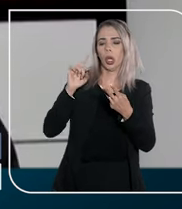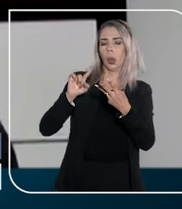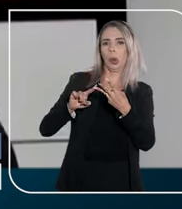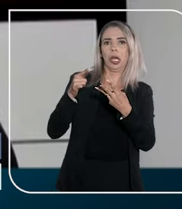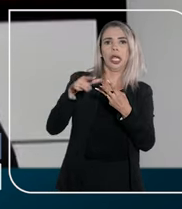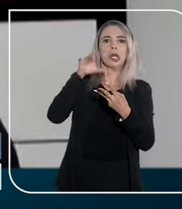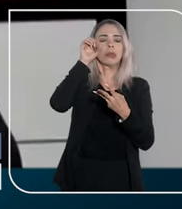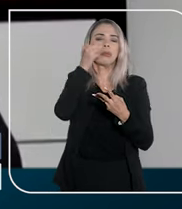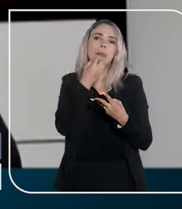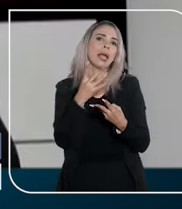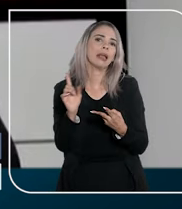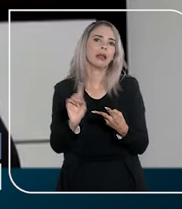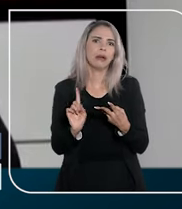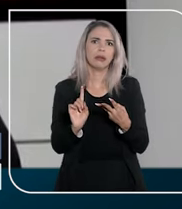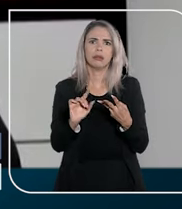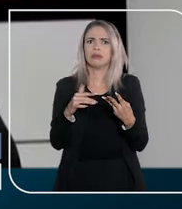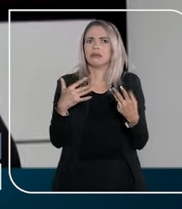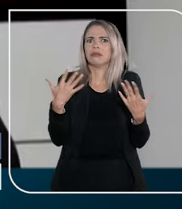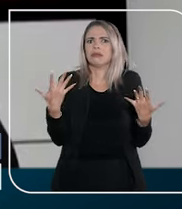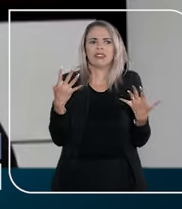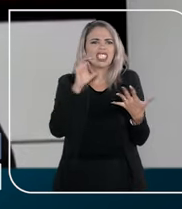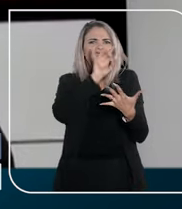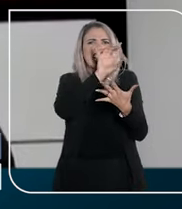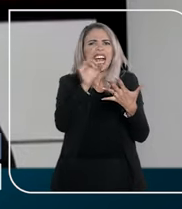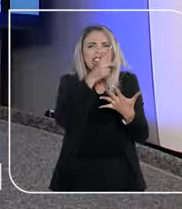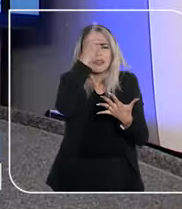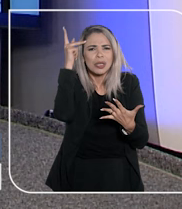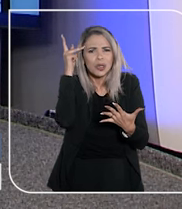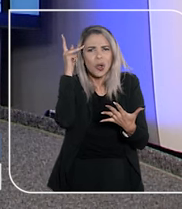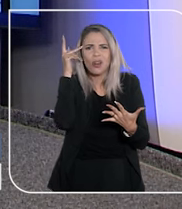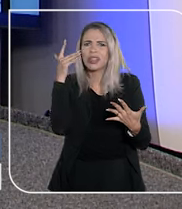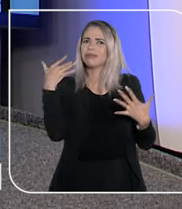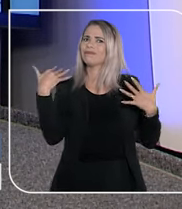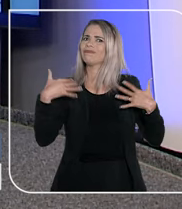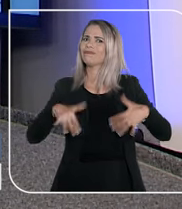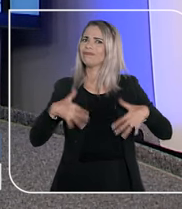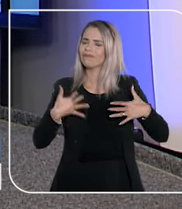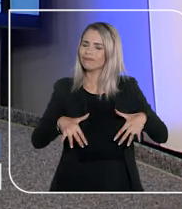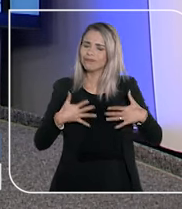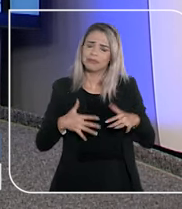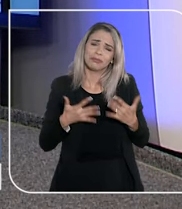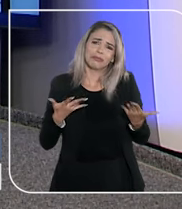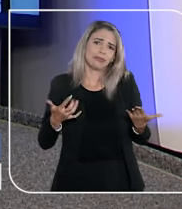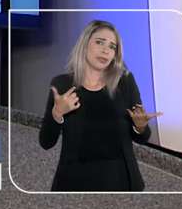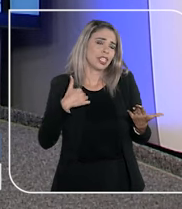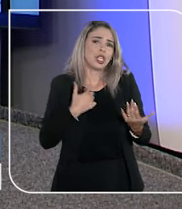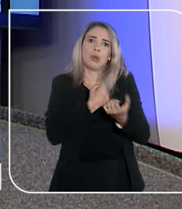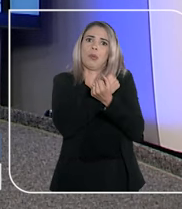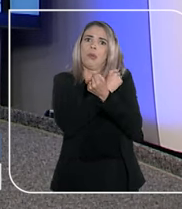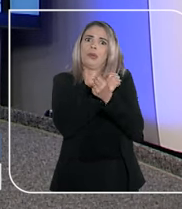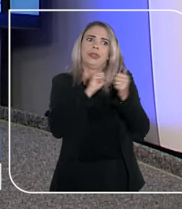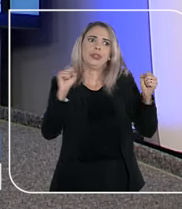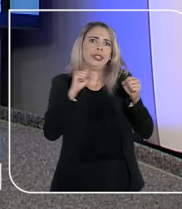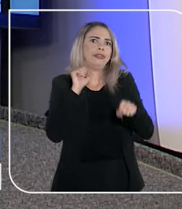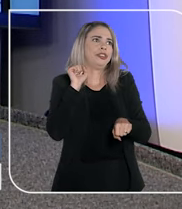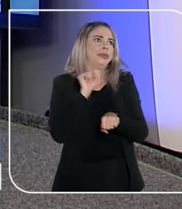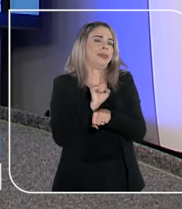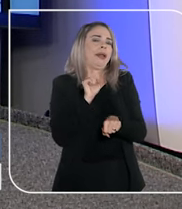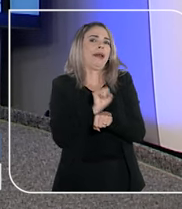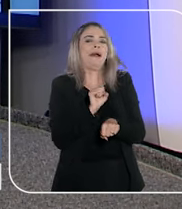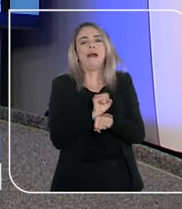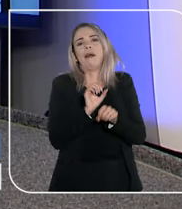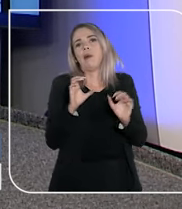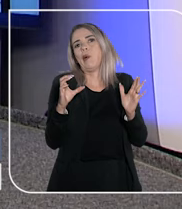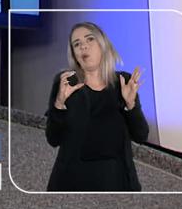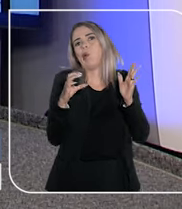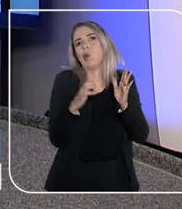teve uma boa noite de sono, enfim, por mais que essa seja uma situação injusta, eu não tenho condições de esperar a vida inteira um concurso